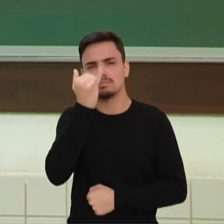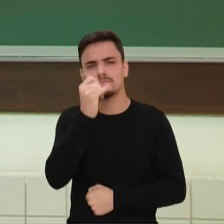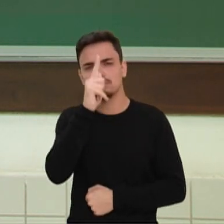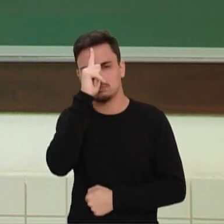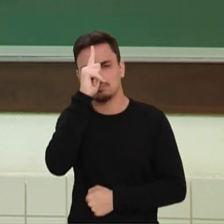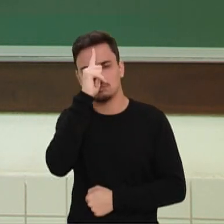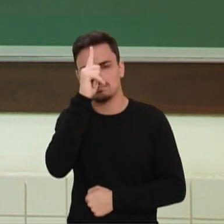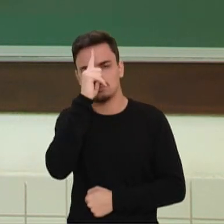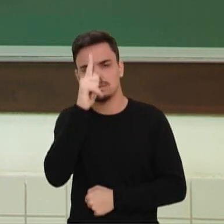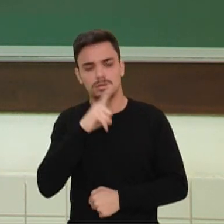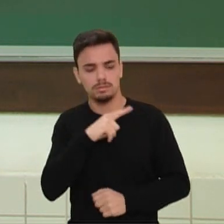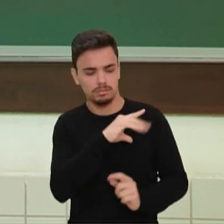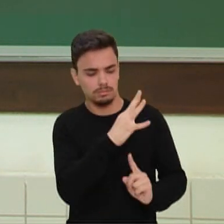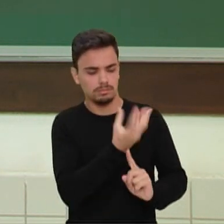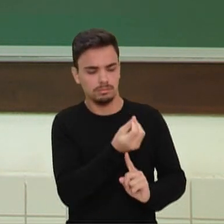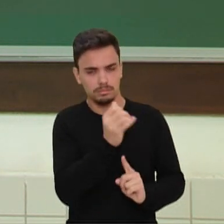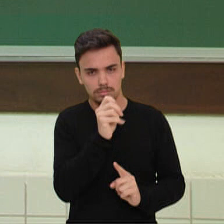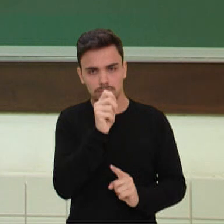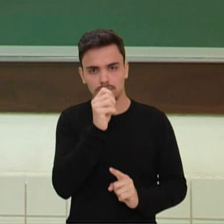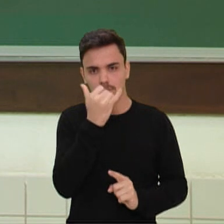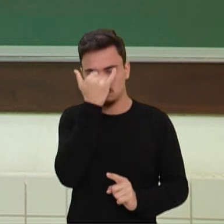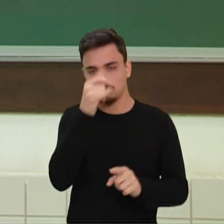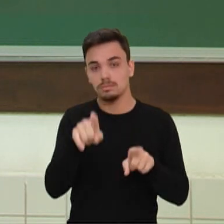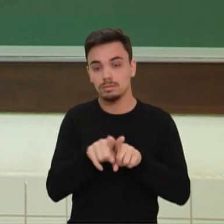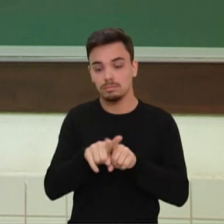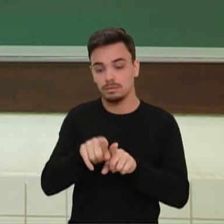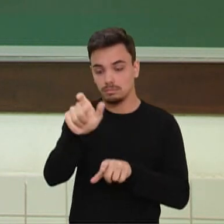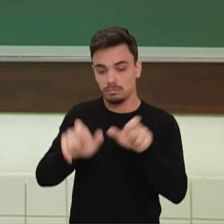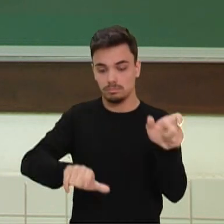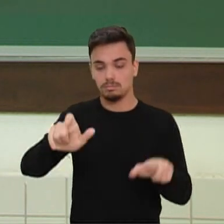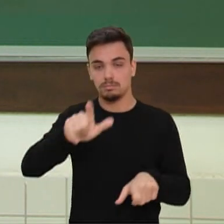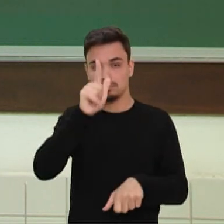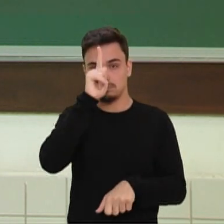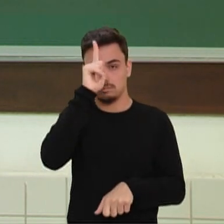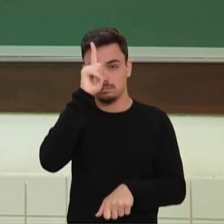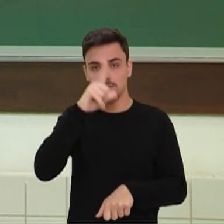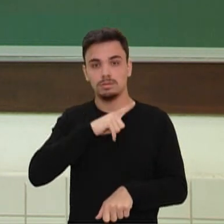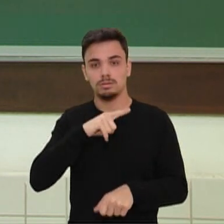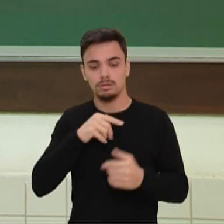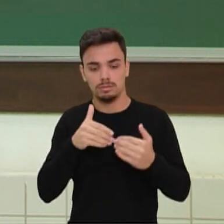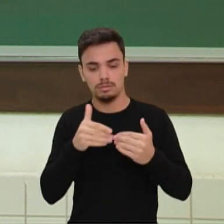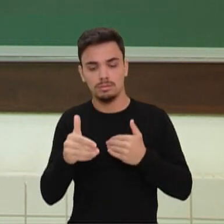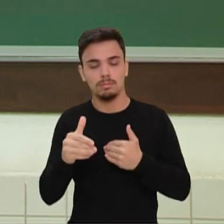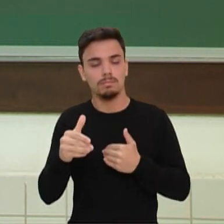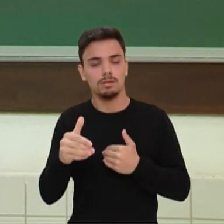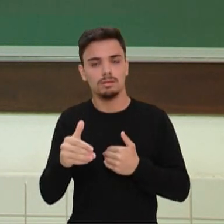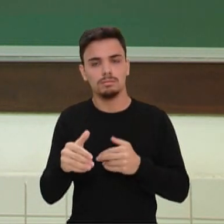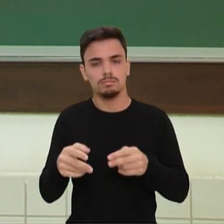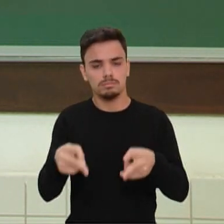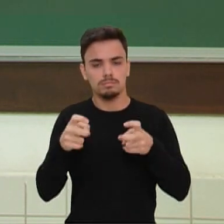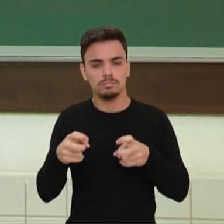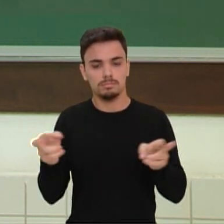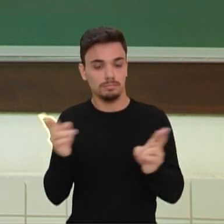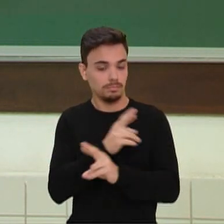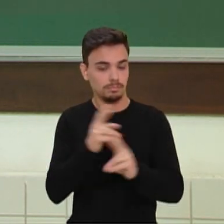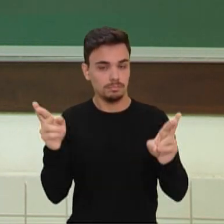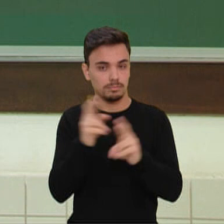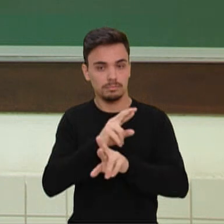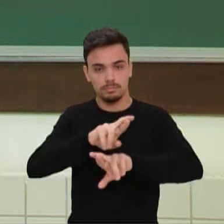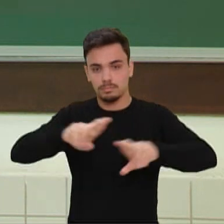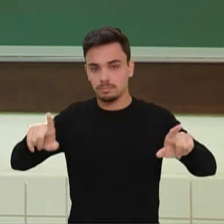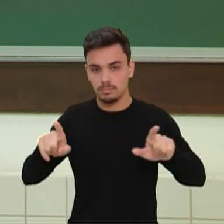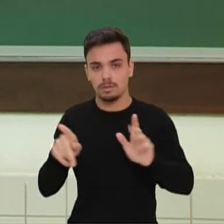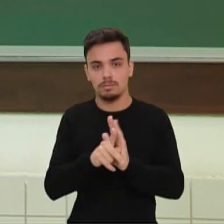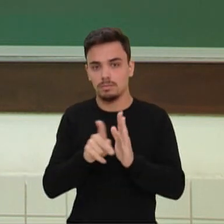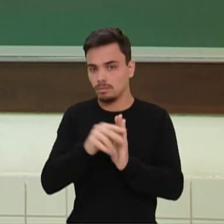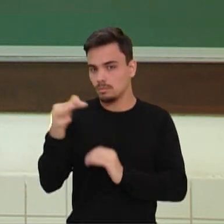trágica, em que os gregos tinham ali, através da arte trágica, uma relação diferente com